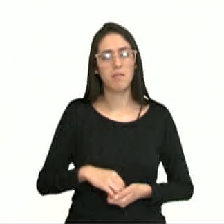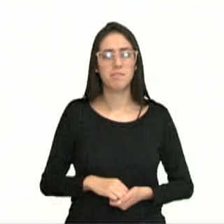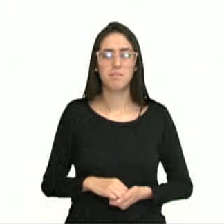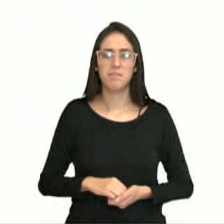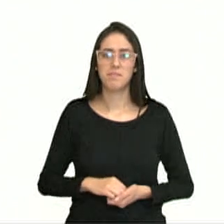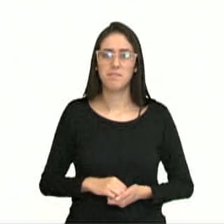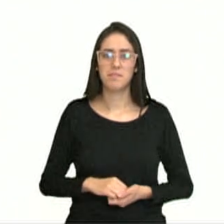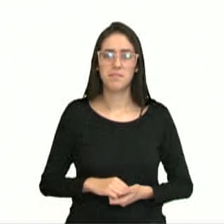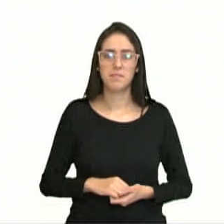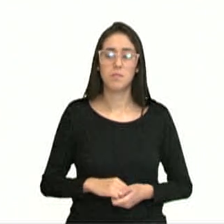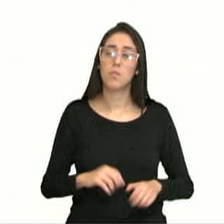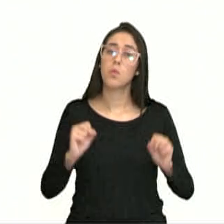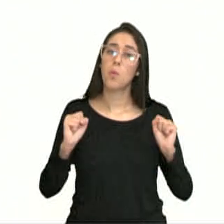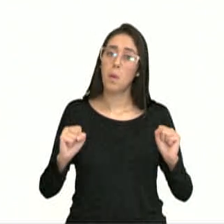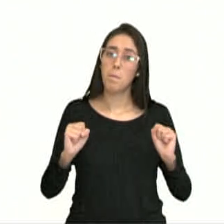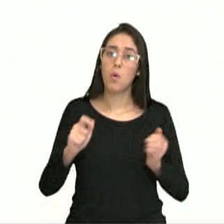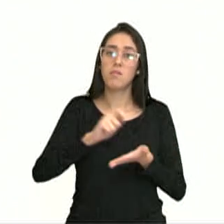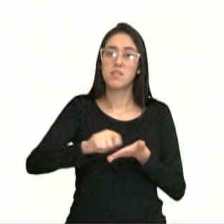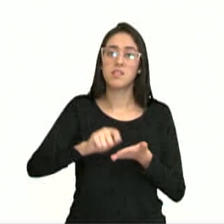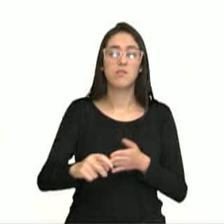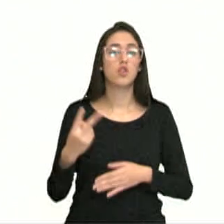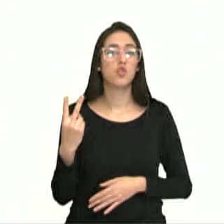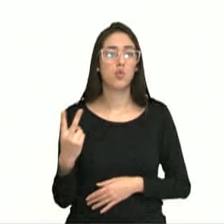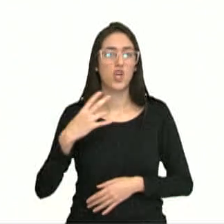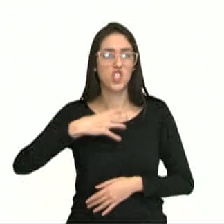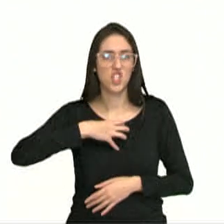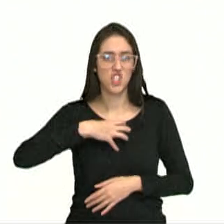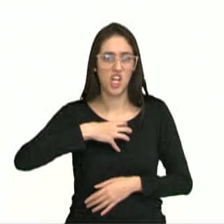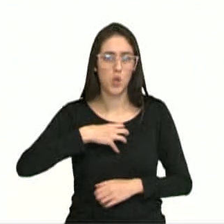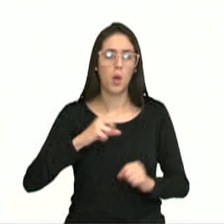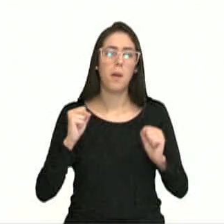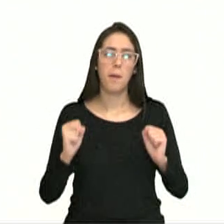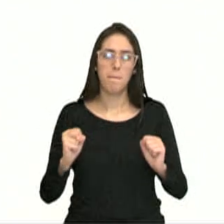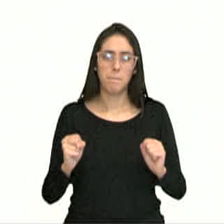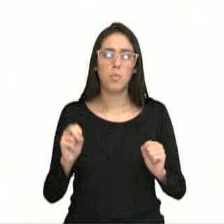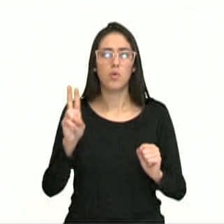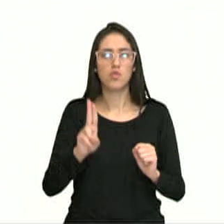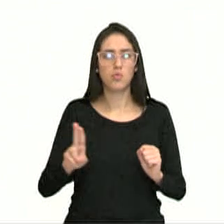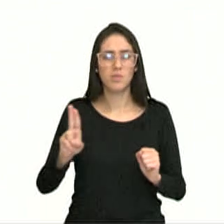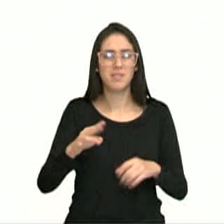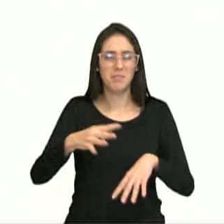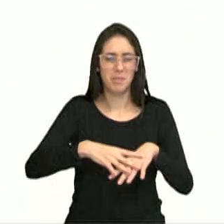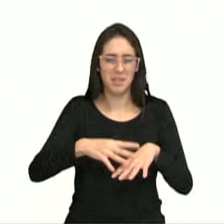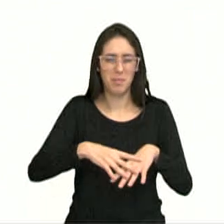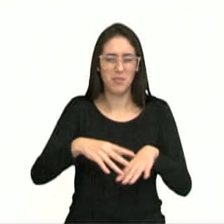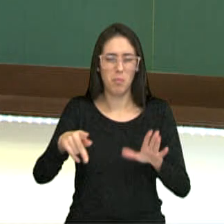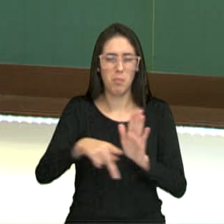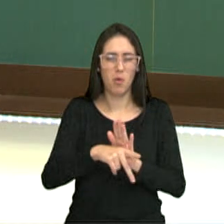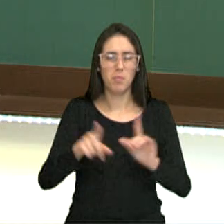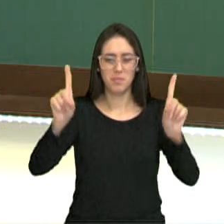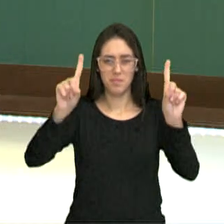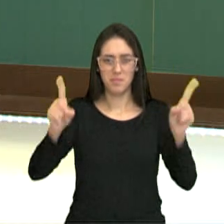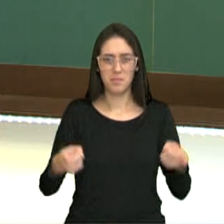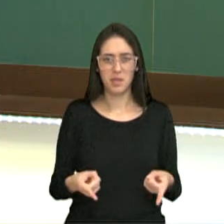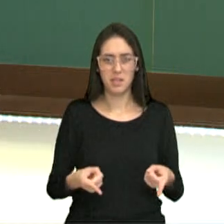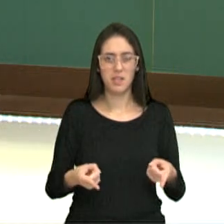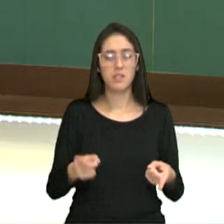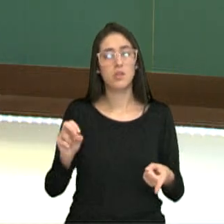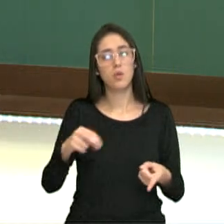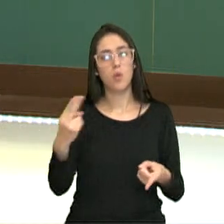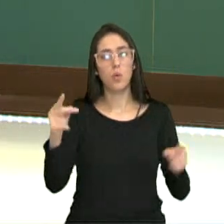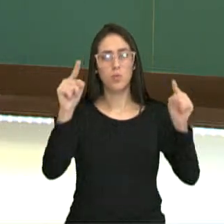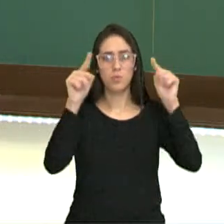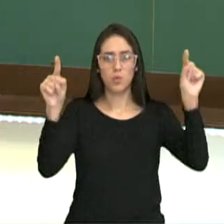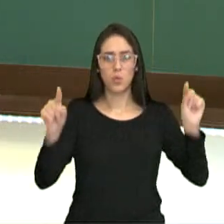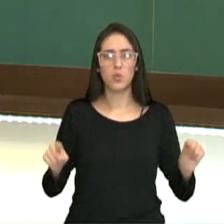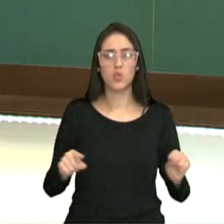matrizes. E ela pode ser escrita de duas formas, usando aqueles símbolos matemáticos que são os parênteses ou